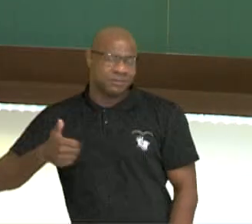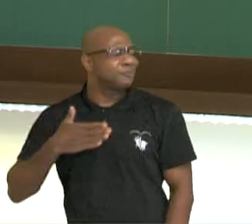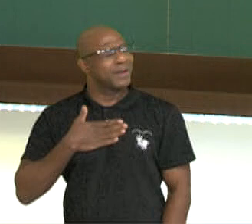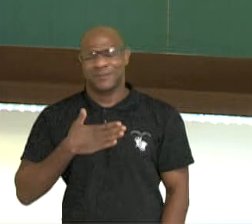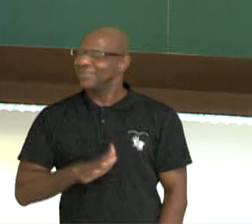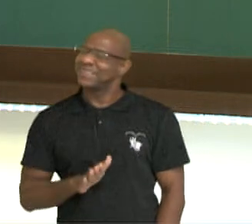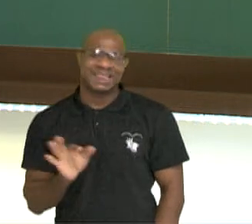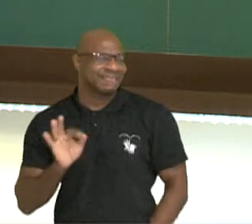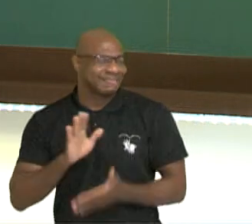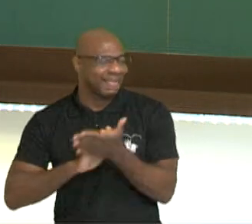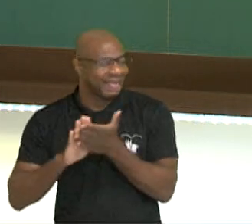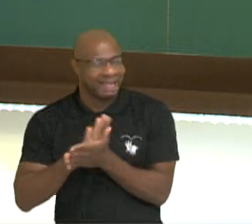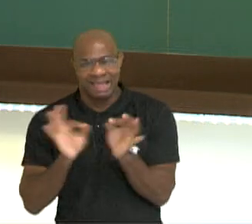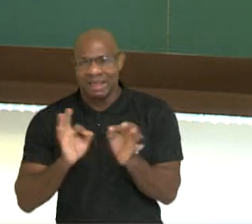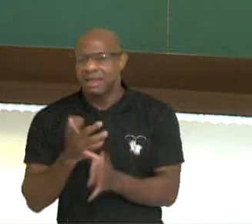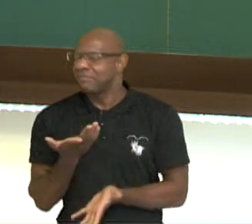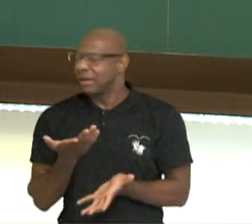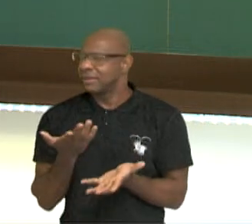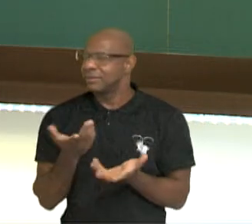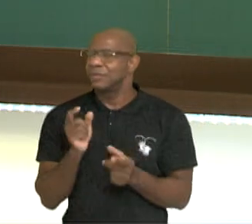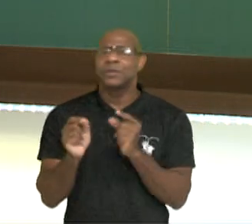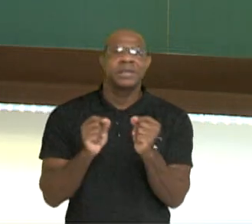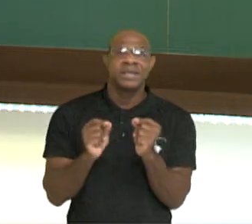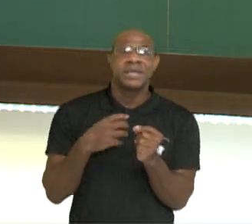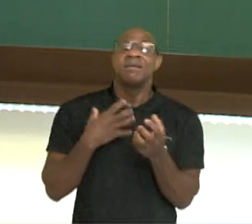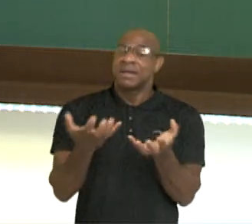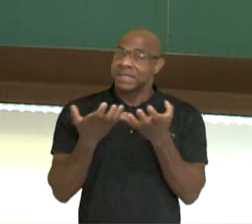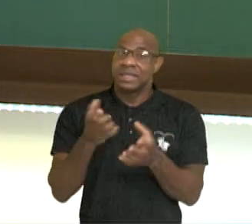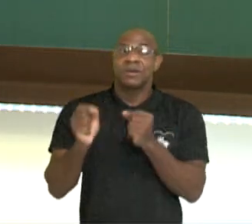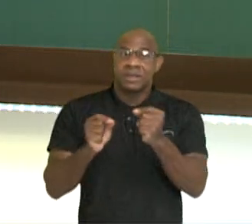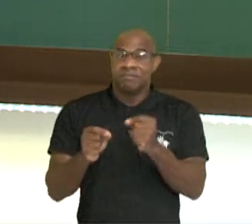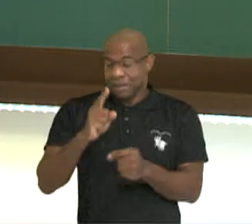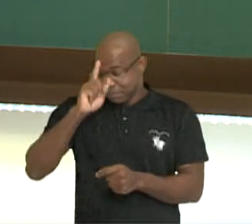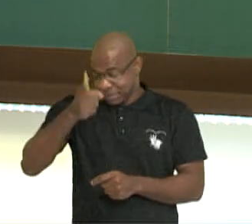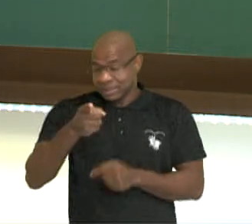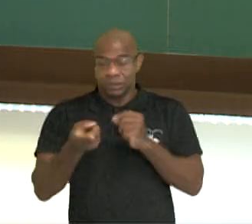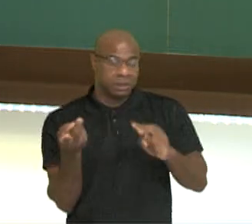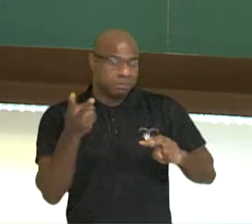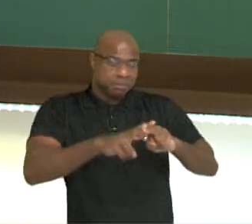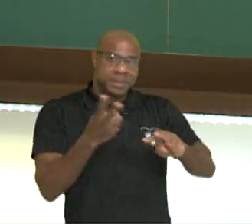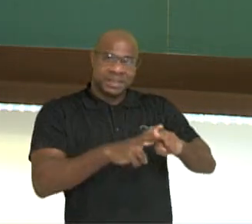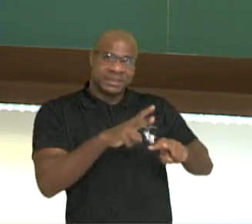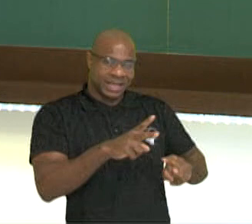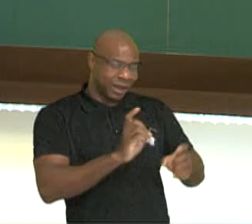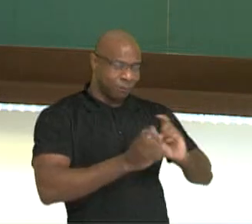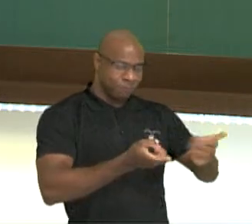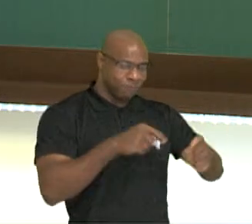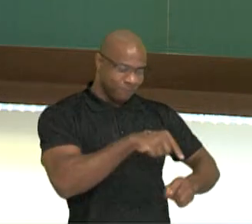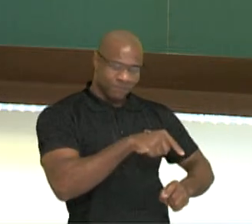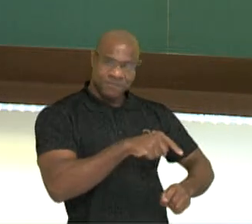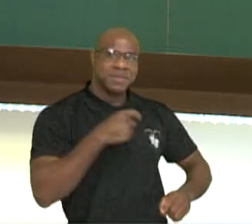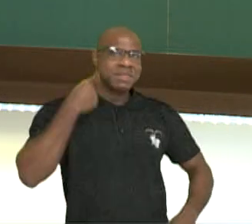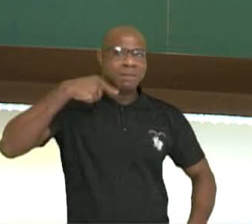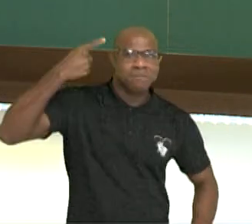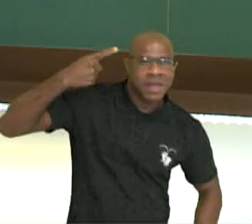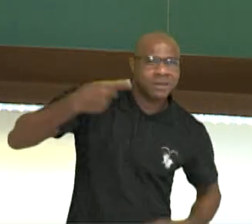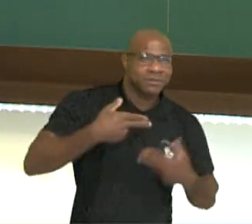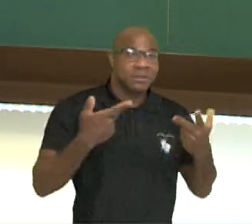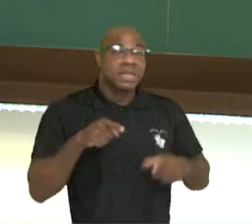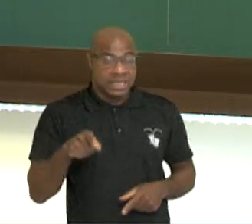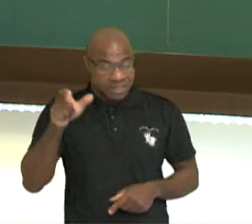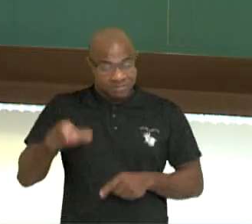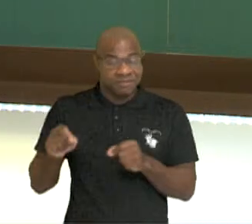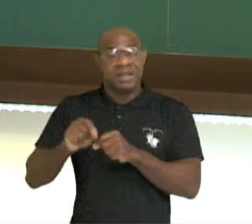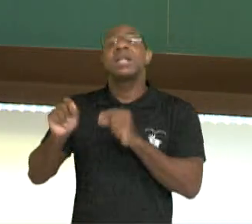nada disso e ele vai dissolver a Assembleia Constituinte, vai mandar prender os caras e tudo mais, e ele vai acabar fazendo